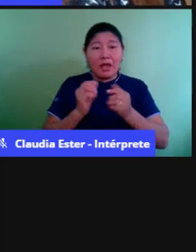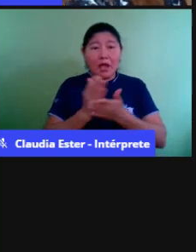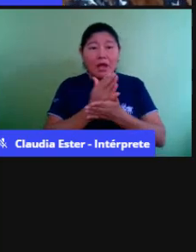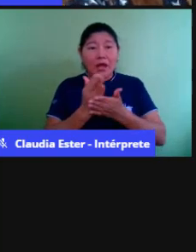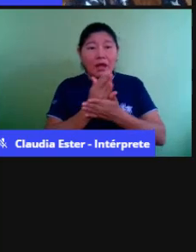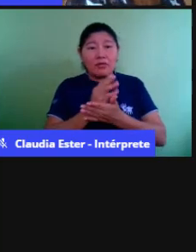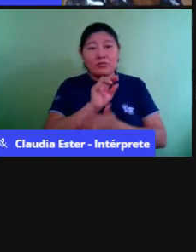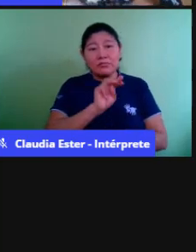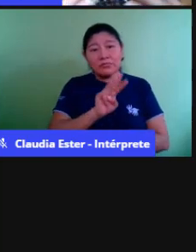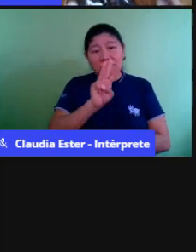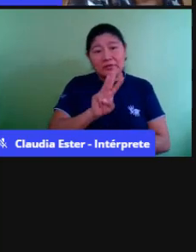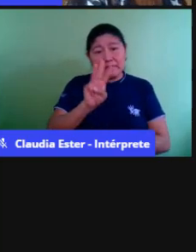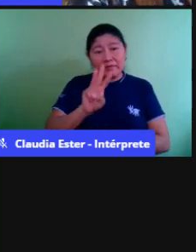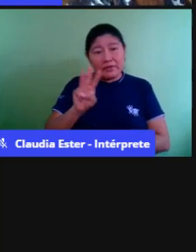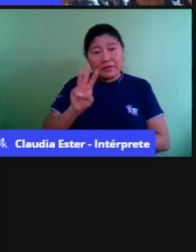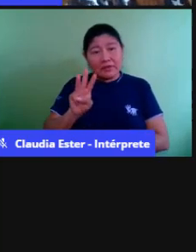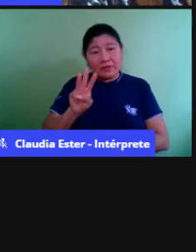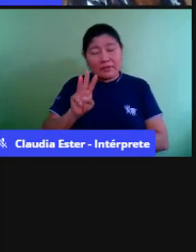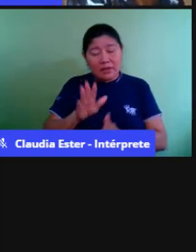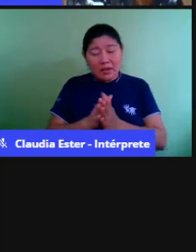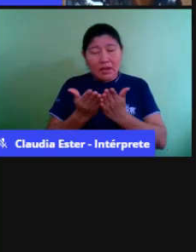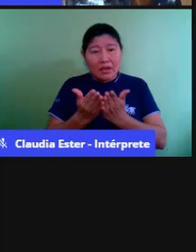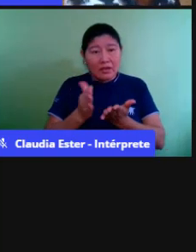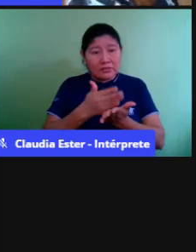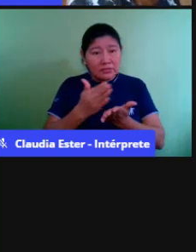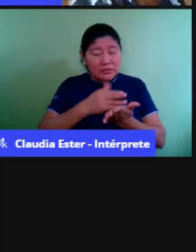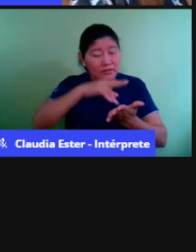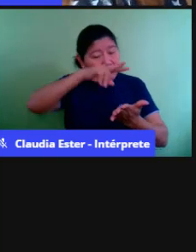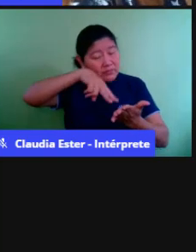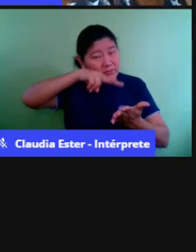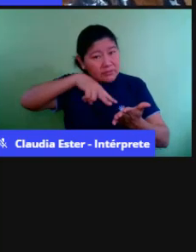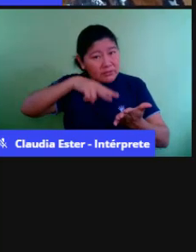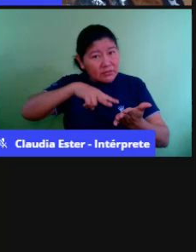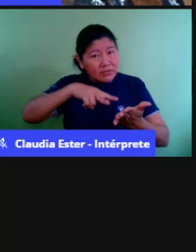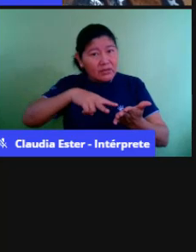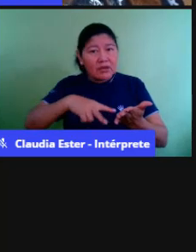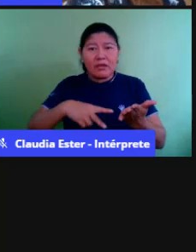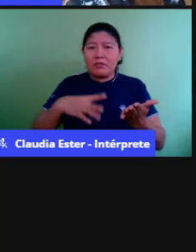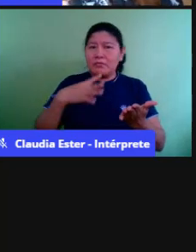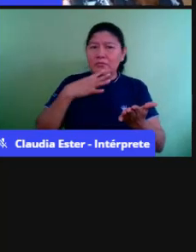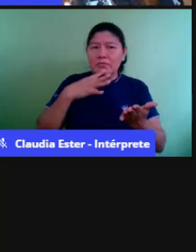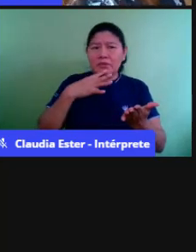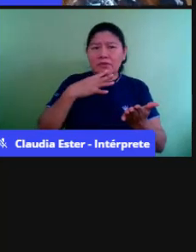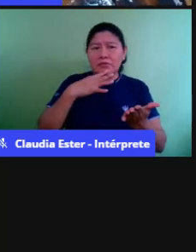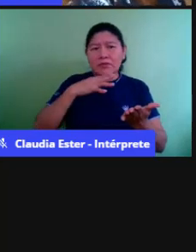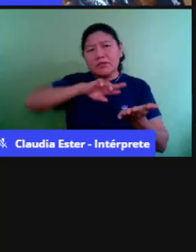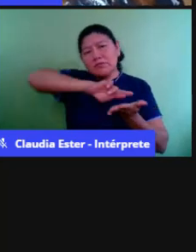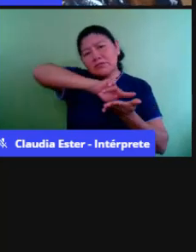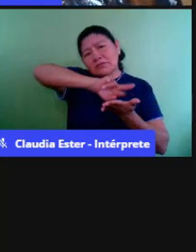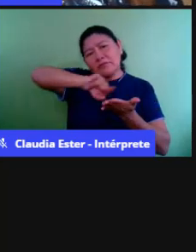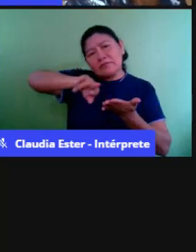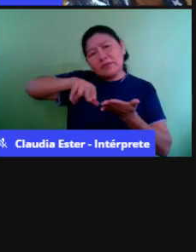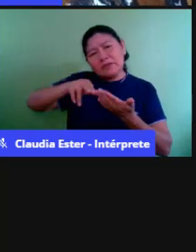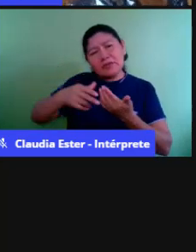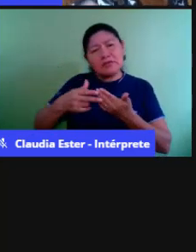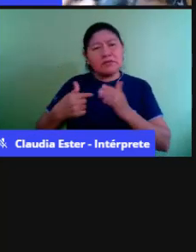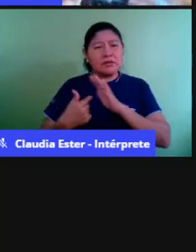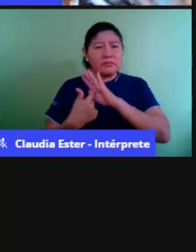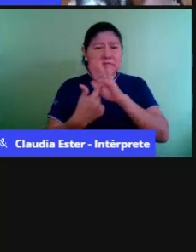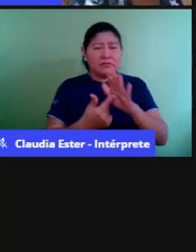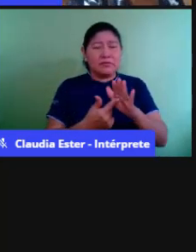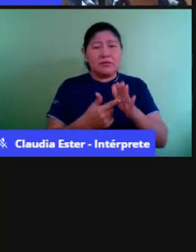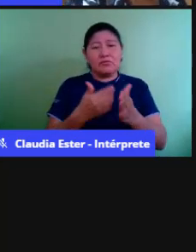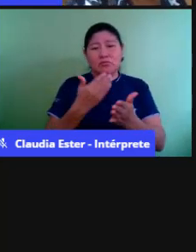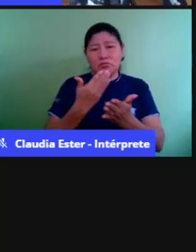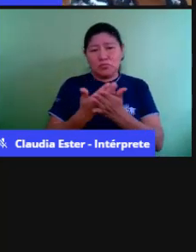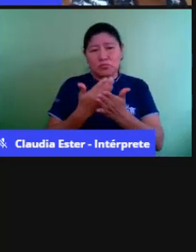boas leituras para quem tiver interesse em se apropriar mais desses conhecimentos, né? E a Iná vai finalizar com você, falando